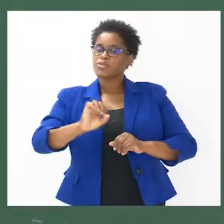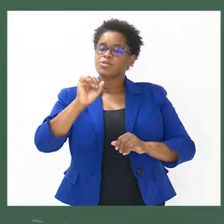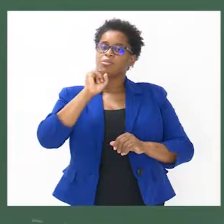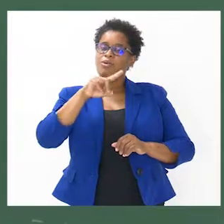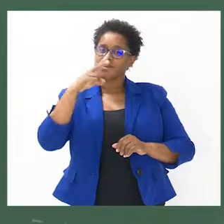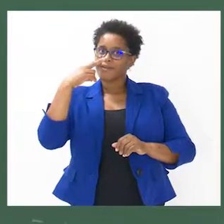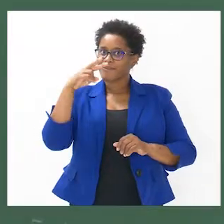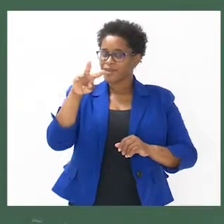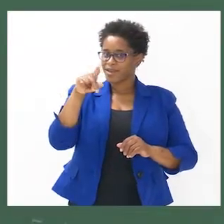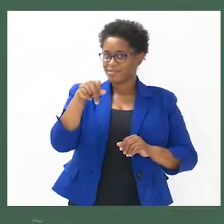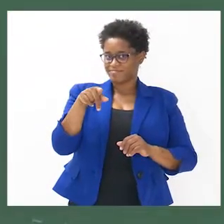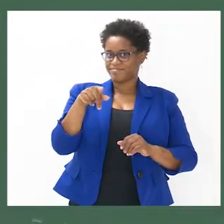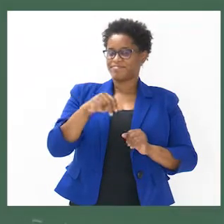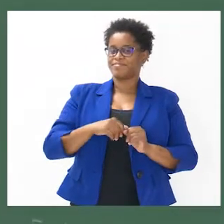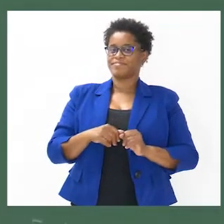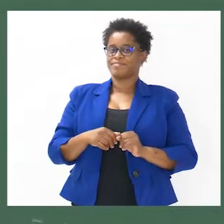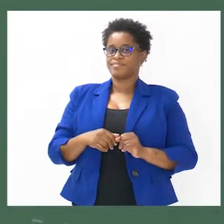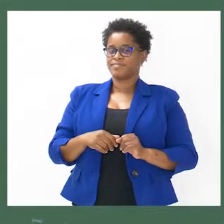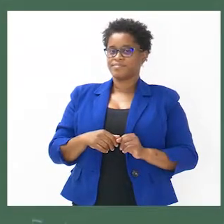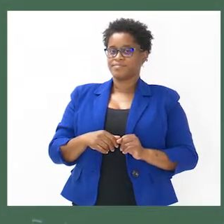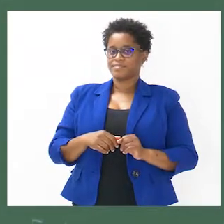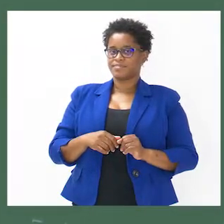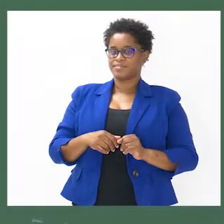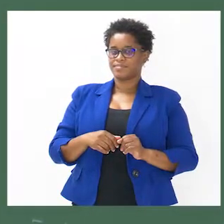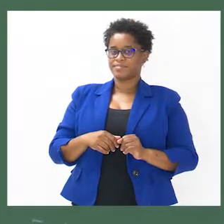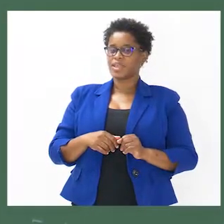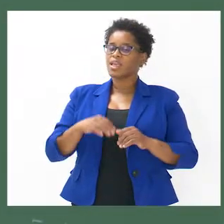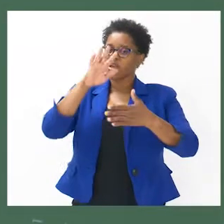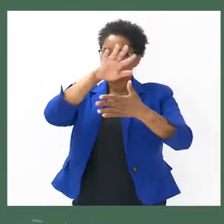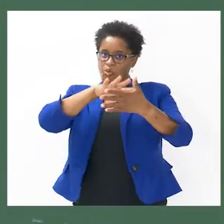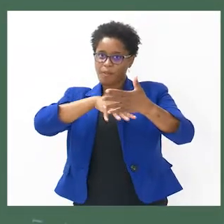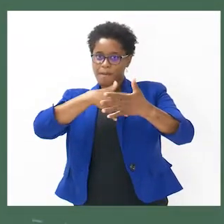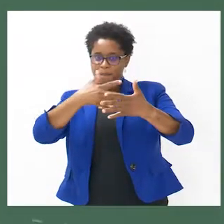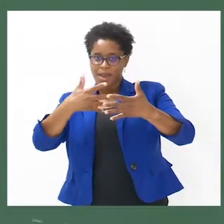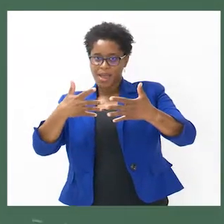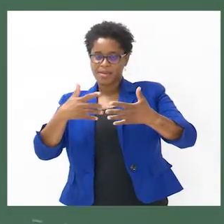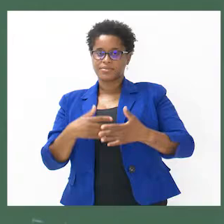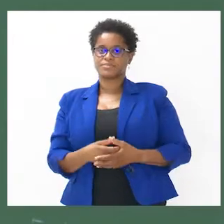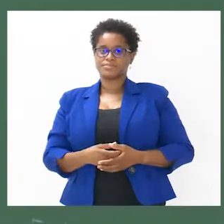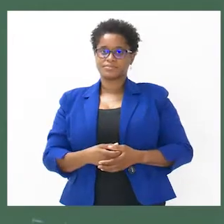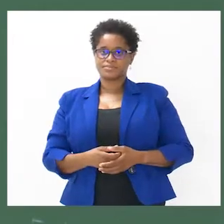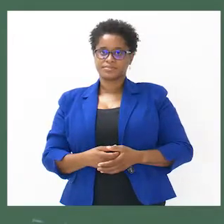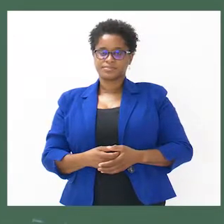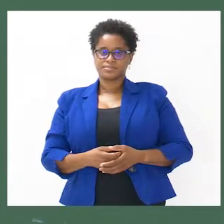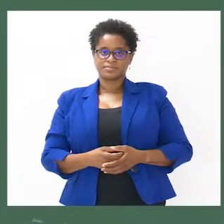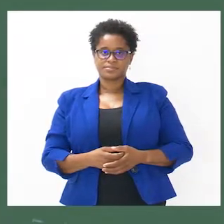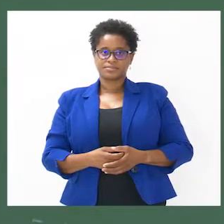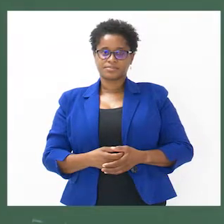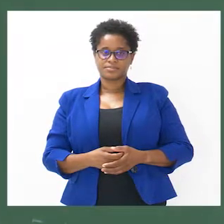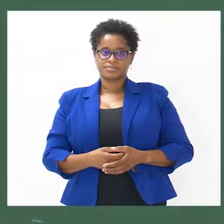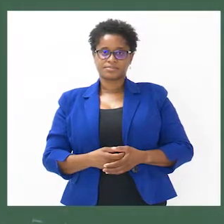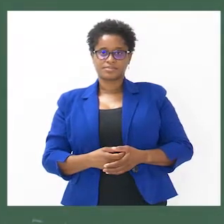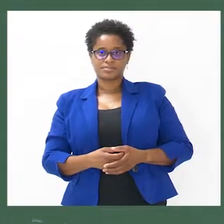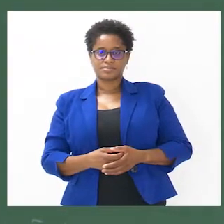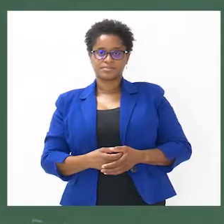Vocês podem ver que o plano, vou utilizar esta